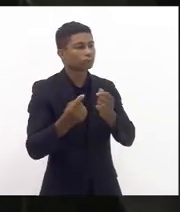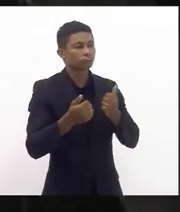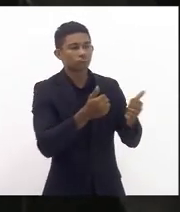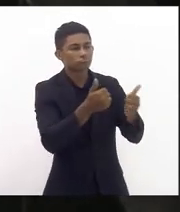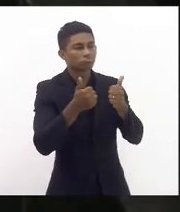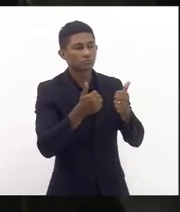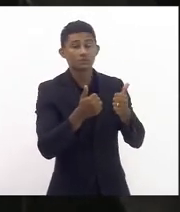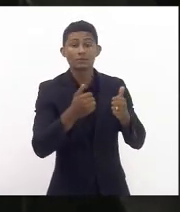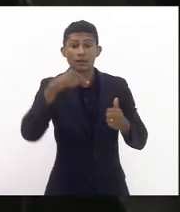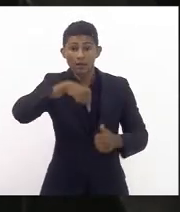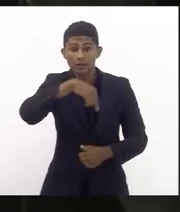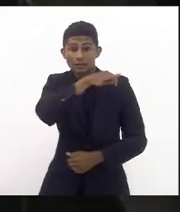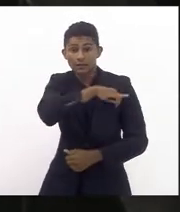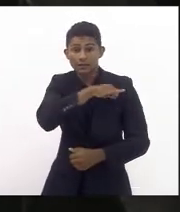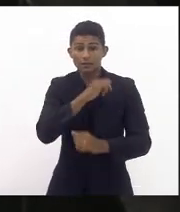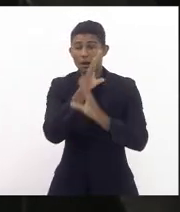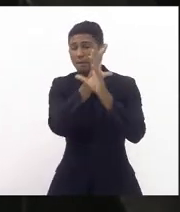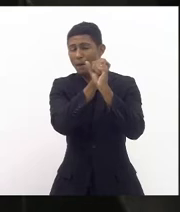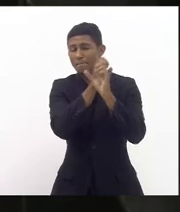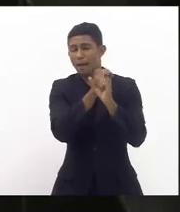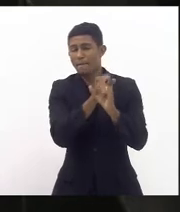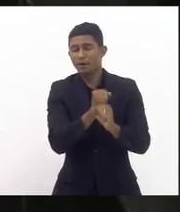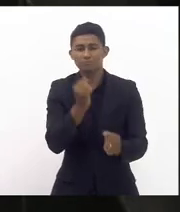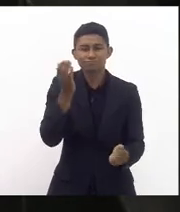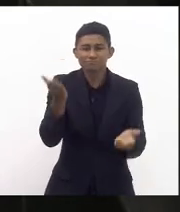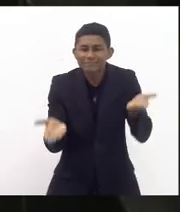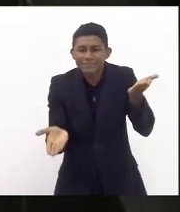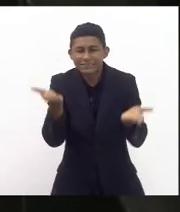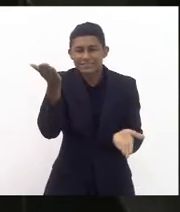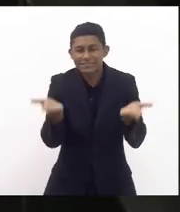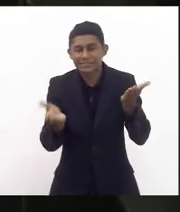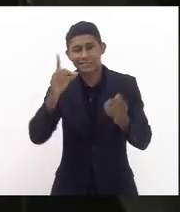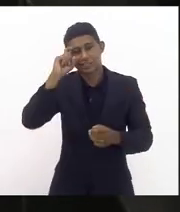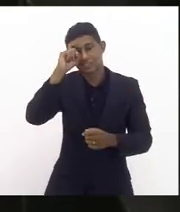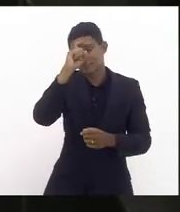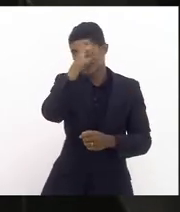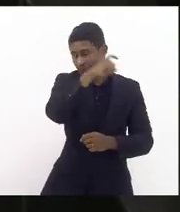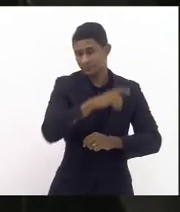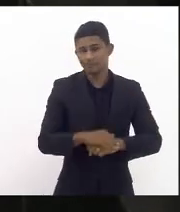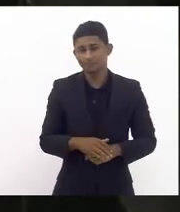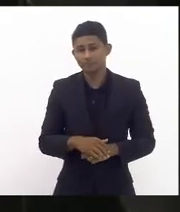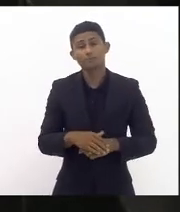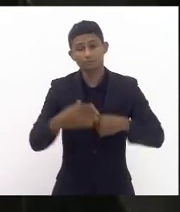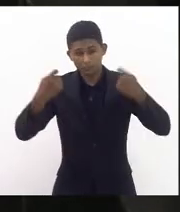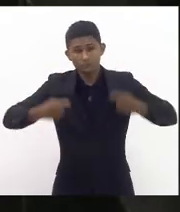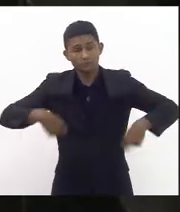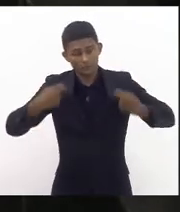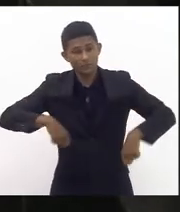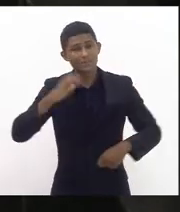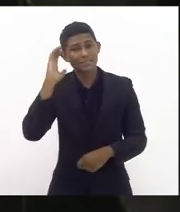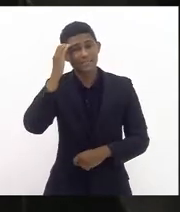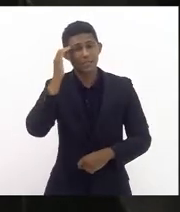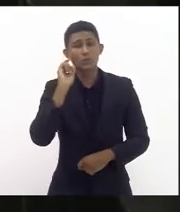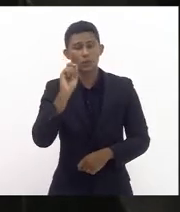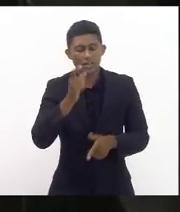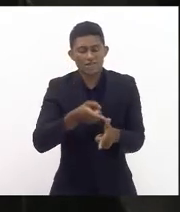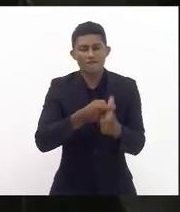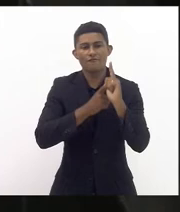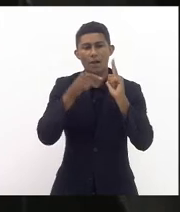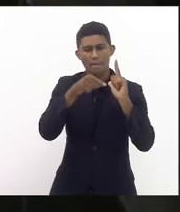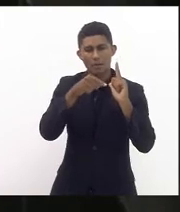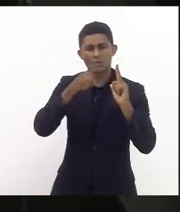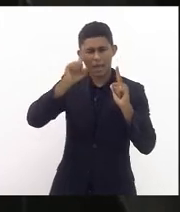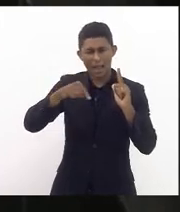o equilíbrio das contas do Estado do Rio de Janeiro. Então, a gente precisa entender que o endividamento em si mesmo não é um mal em si.